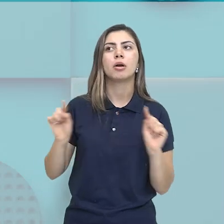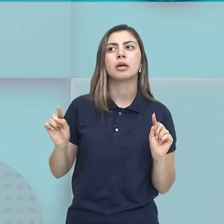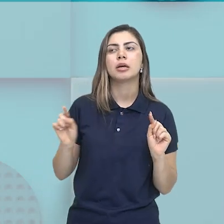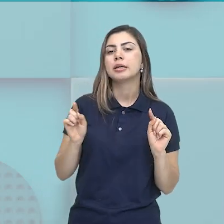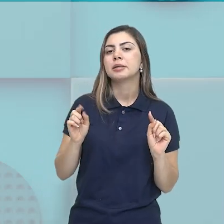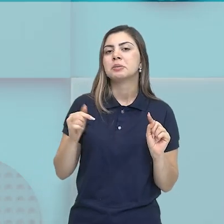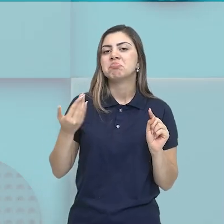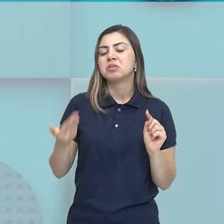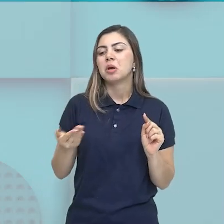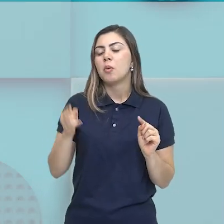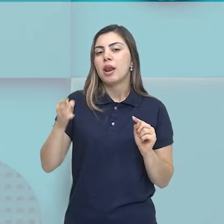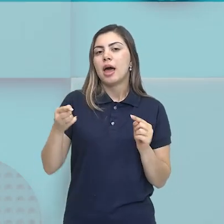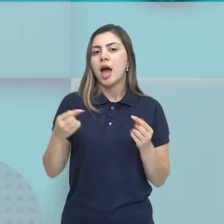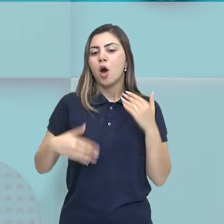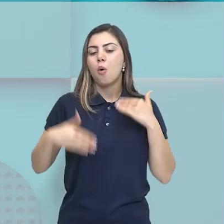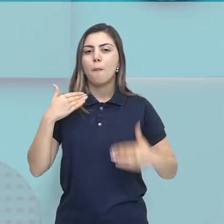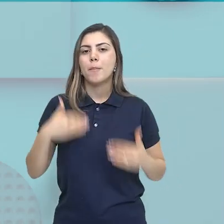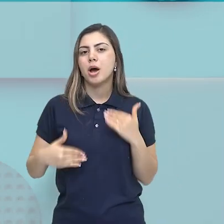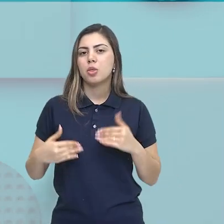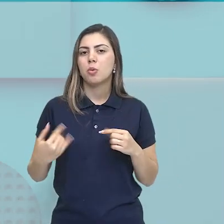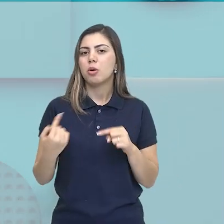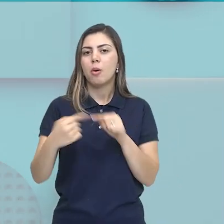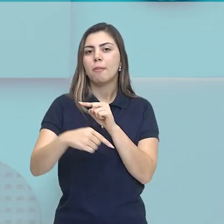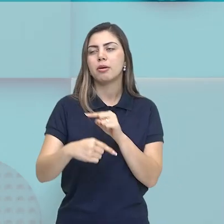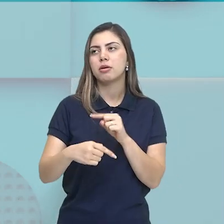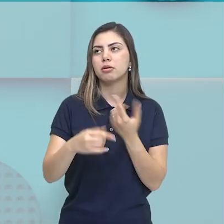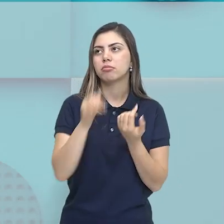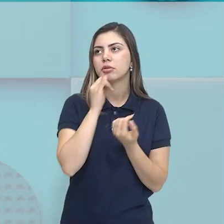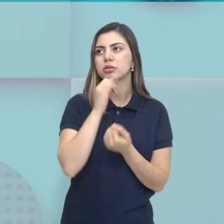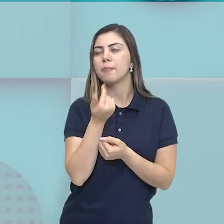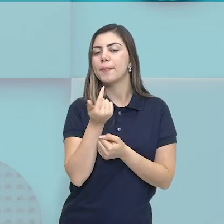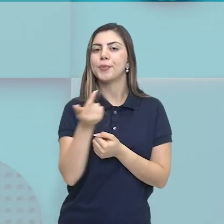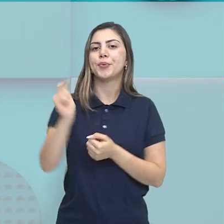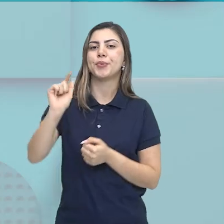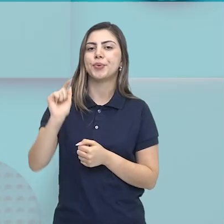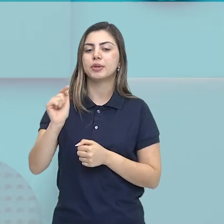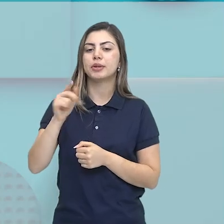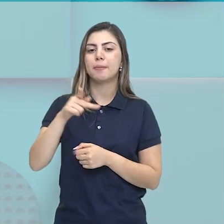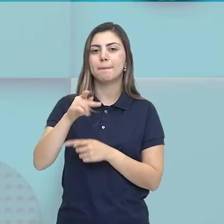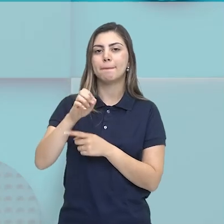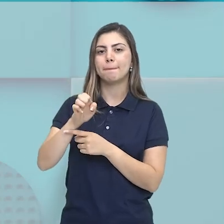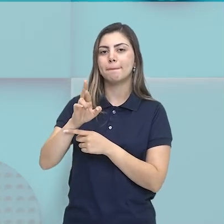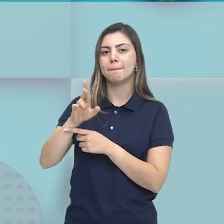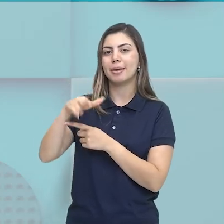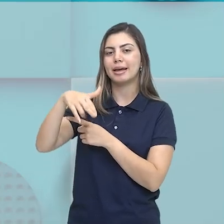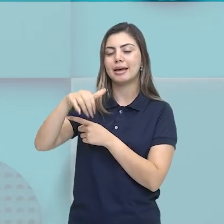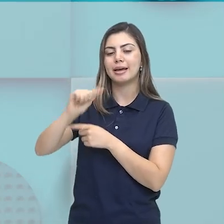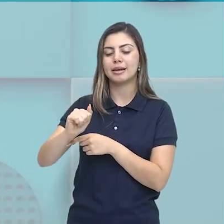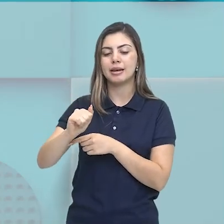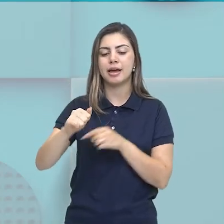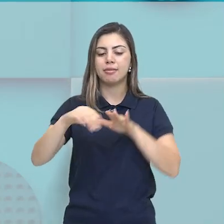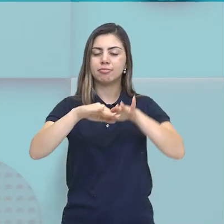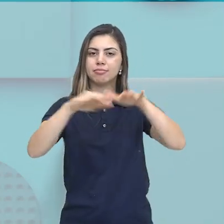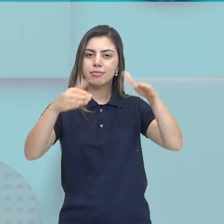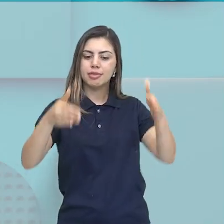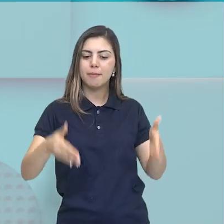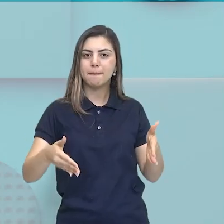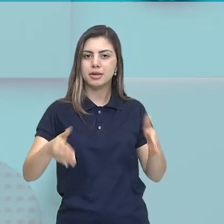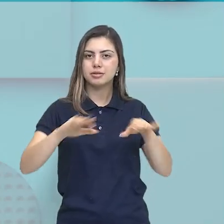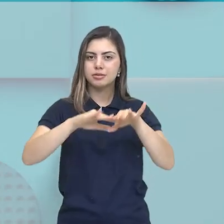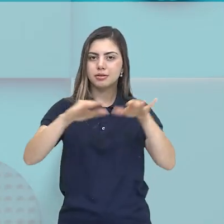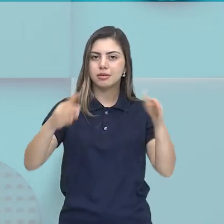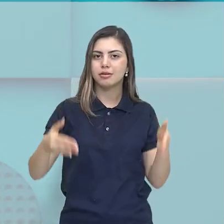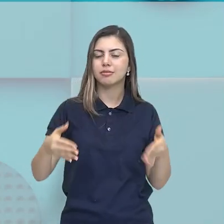não vou me referir a essa perna. Vou me referir à perna da mesa, por exemplo. Olha,